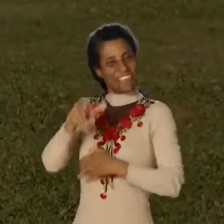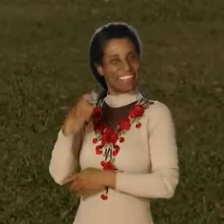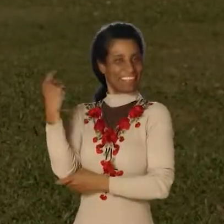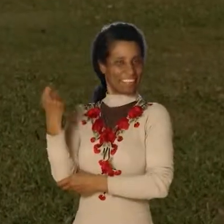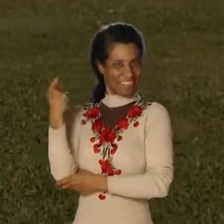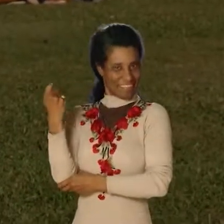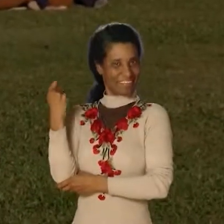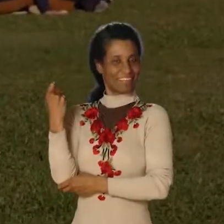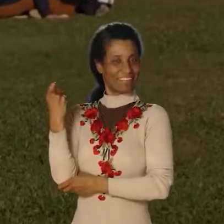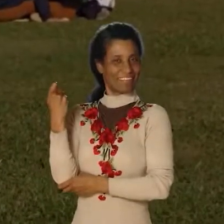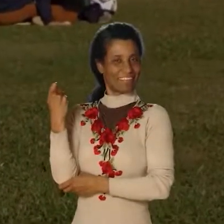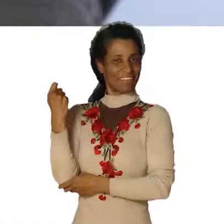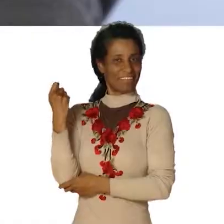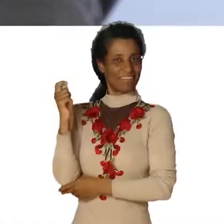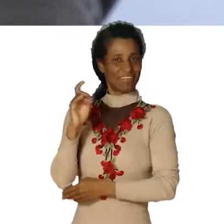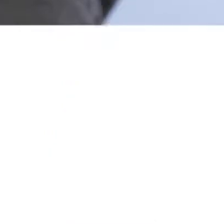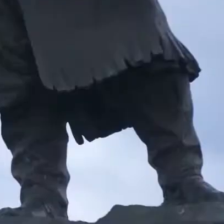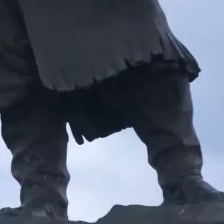de ser gaúcho.